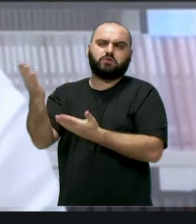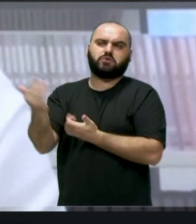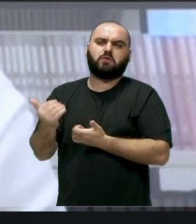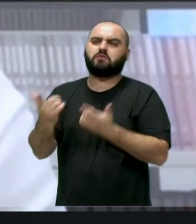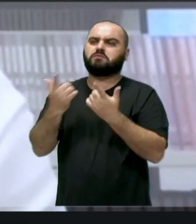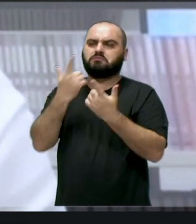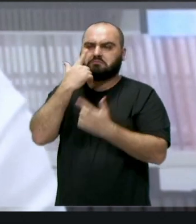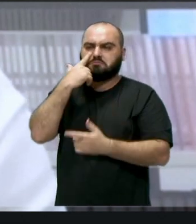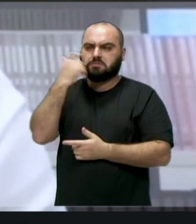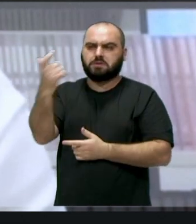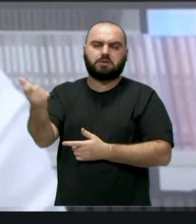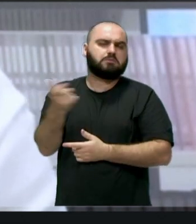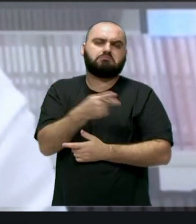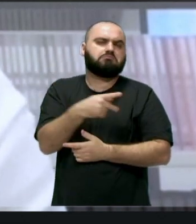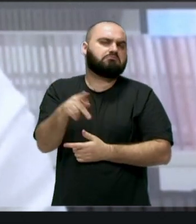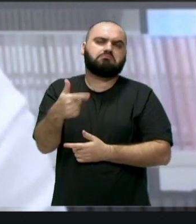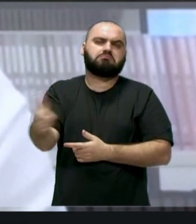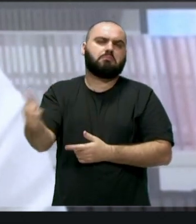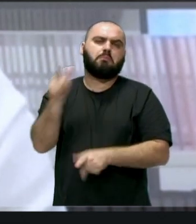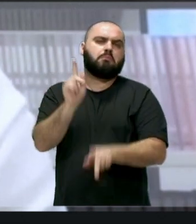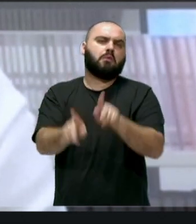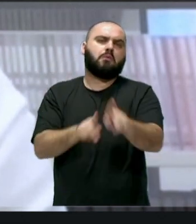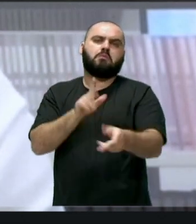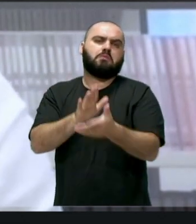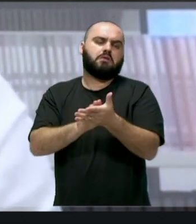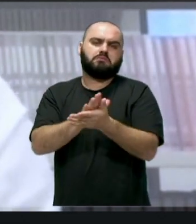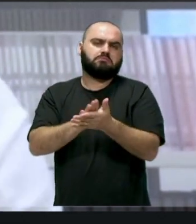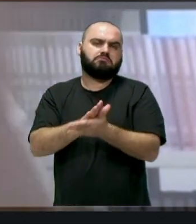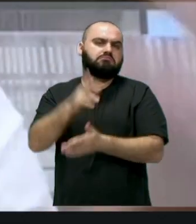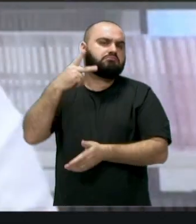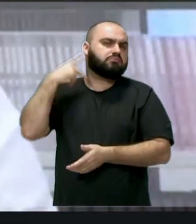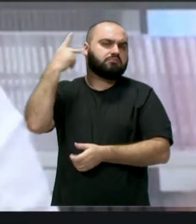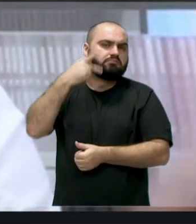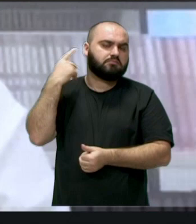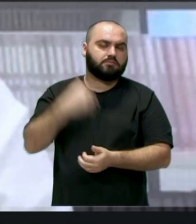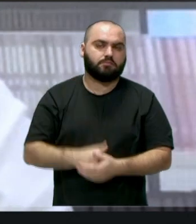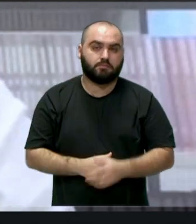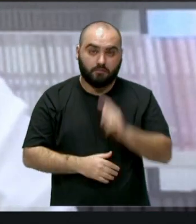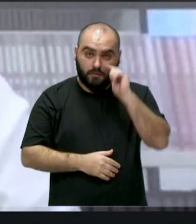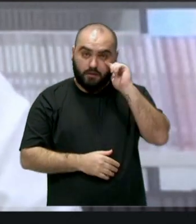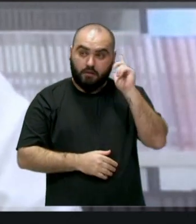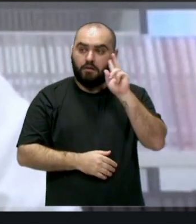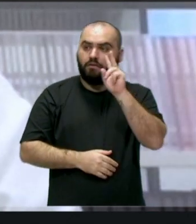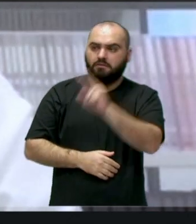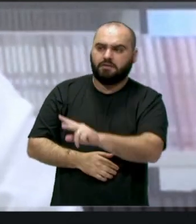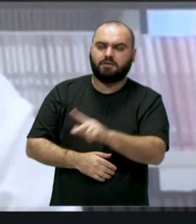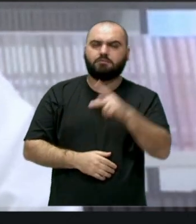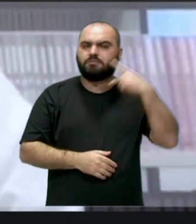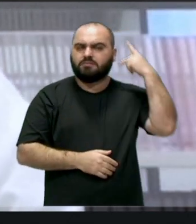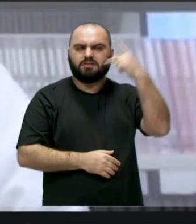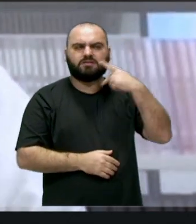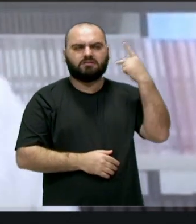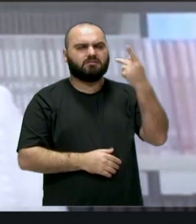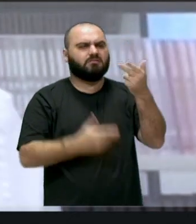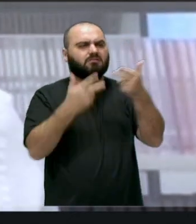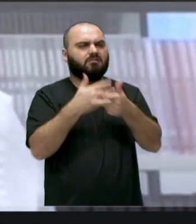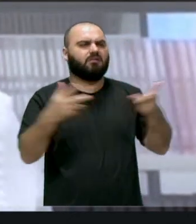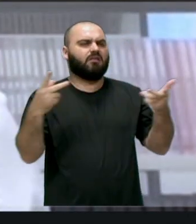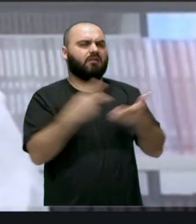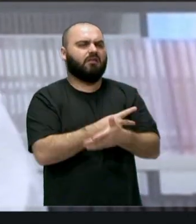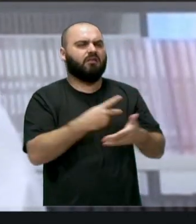jovens no cenário político brasileiro. A política hoje ela tem sido vista por eles como algo pejorativo, dada